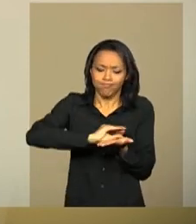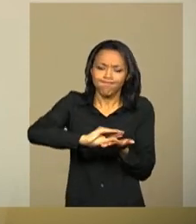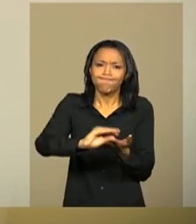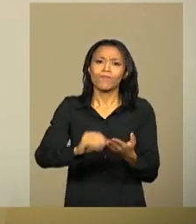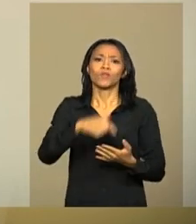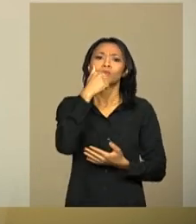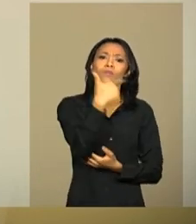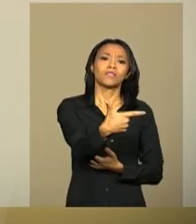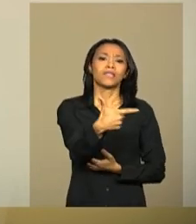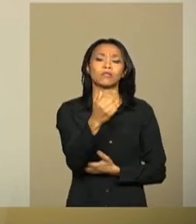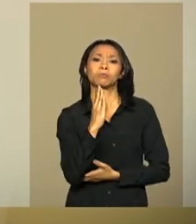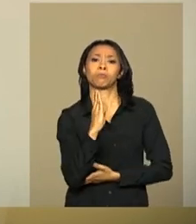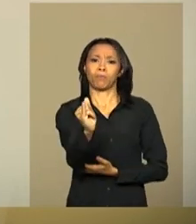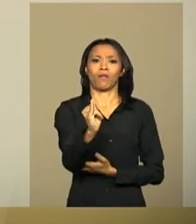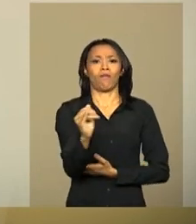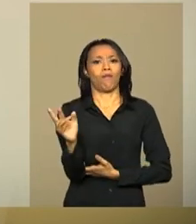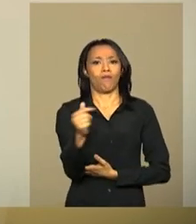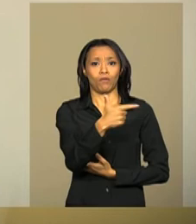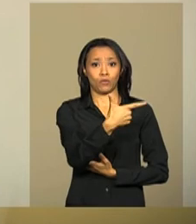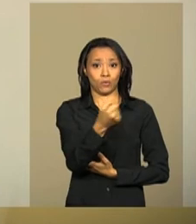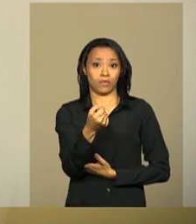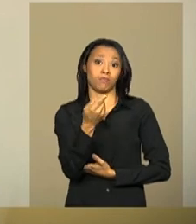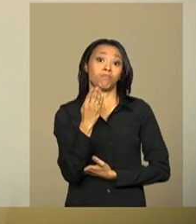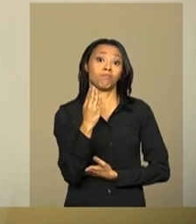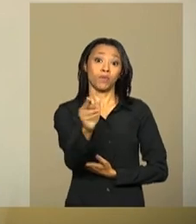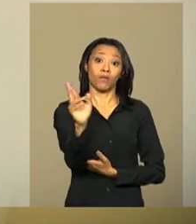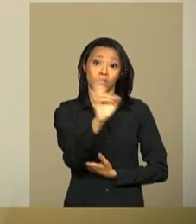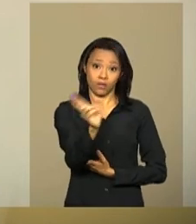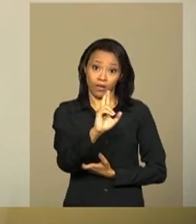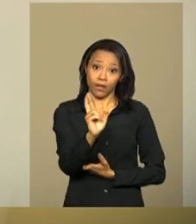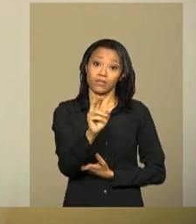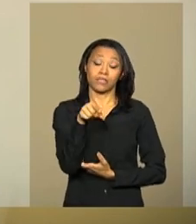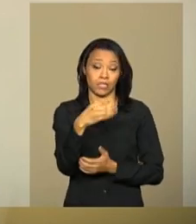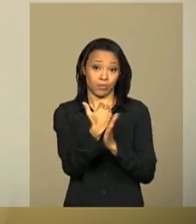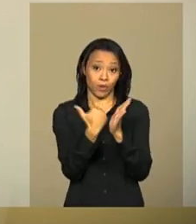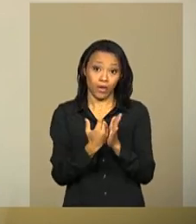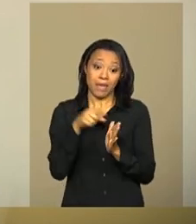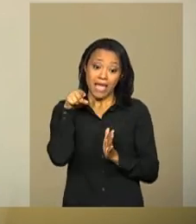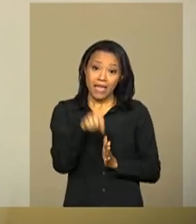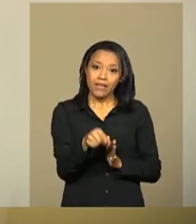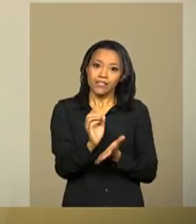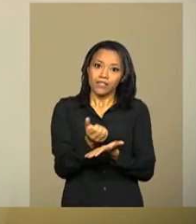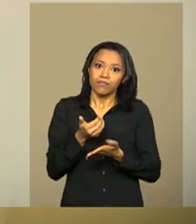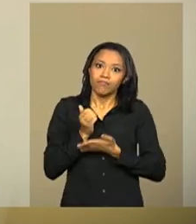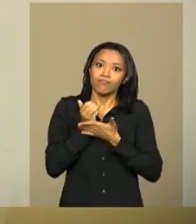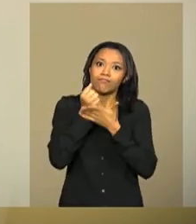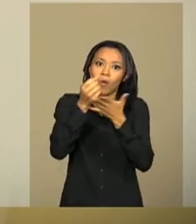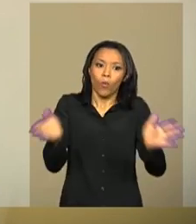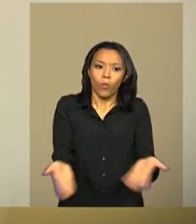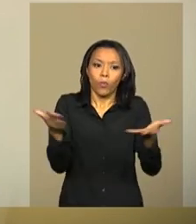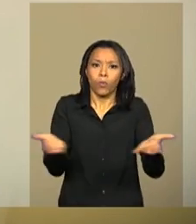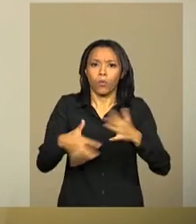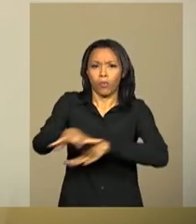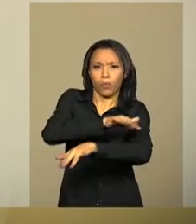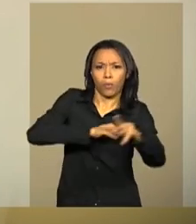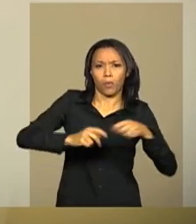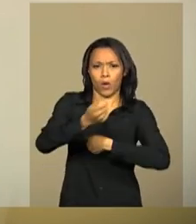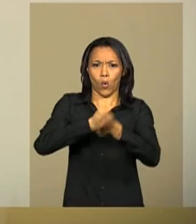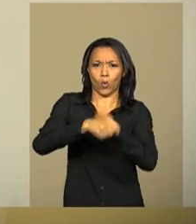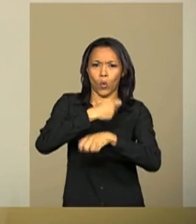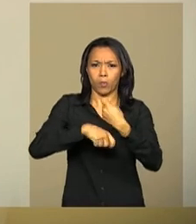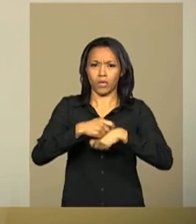cerca de 200 bilhões de reais no minha casa minha vida esse é o momento que estimula a economia movimenta